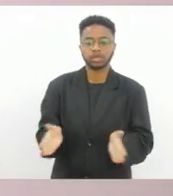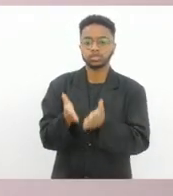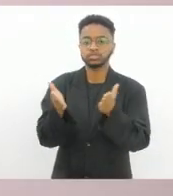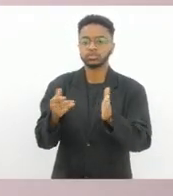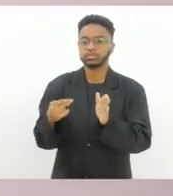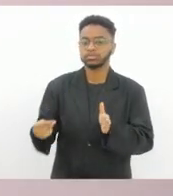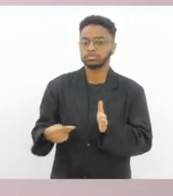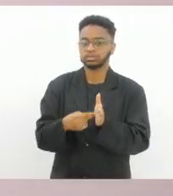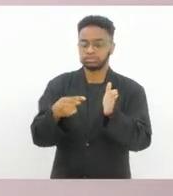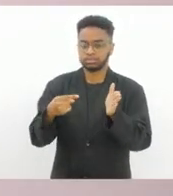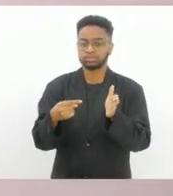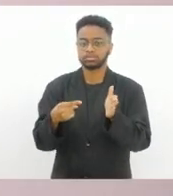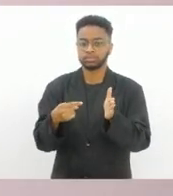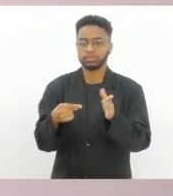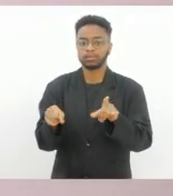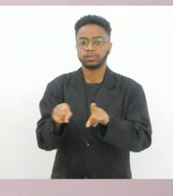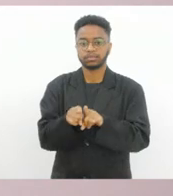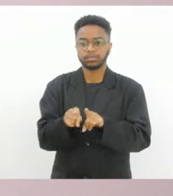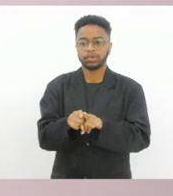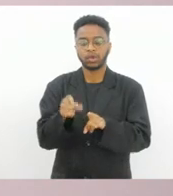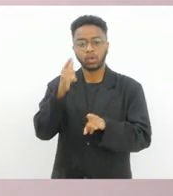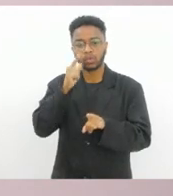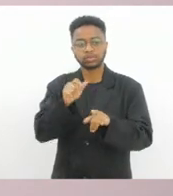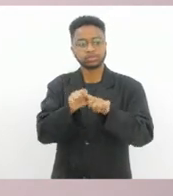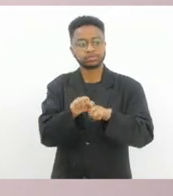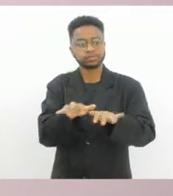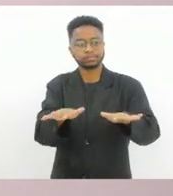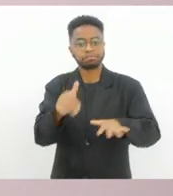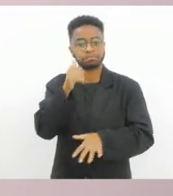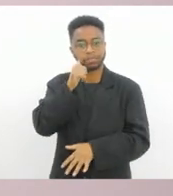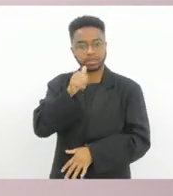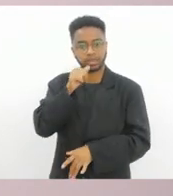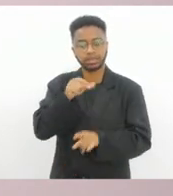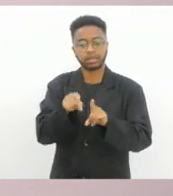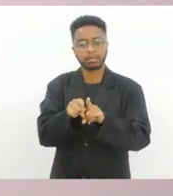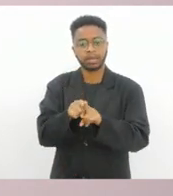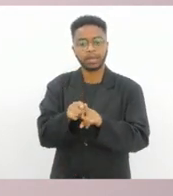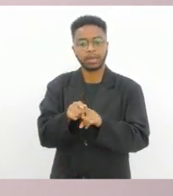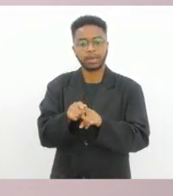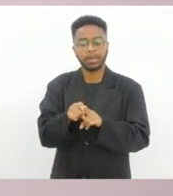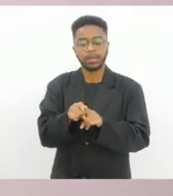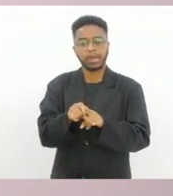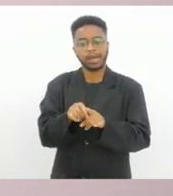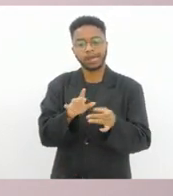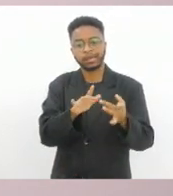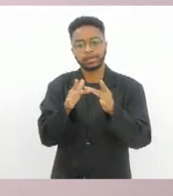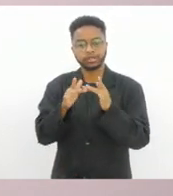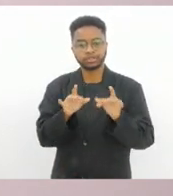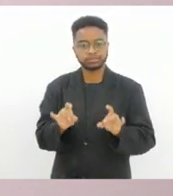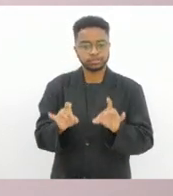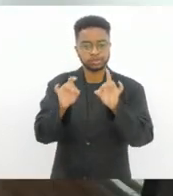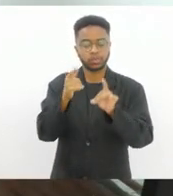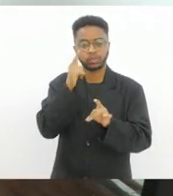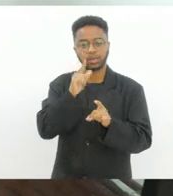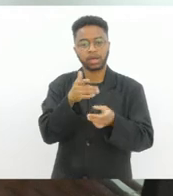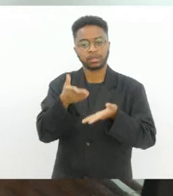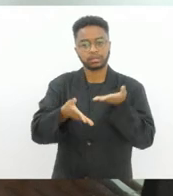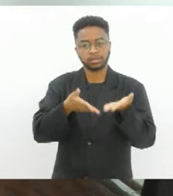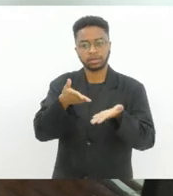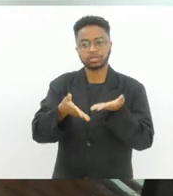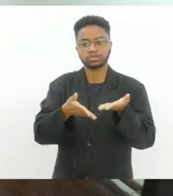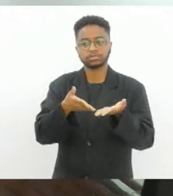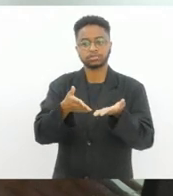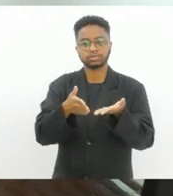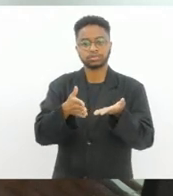a denúncia, né, e fazer chegar às meninas e mulheres à rede especializada, que garante a oferta de atendimento